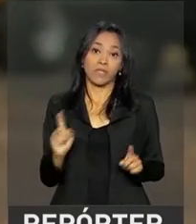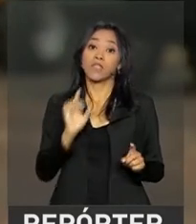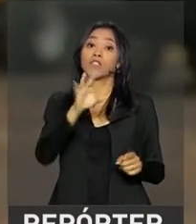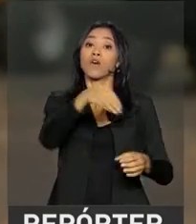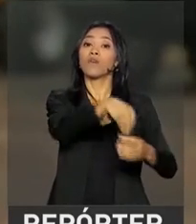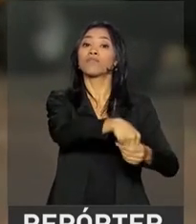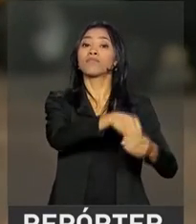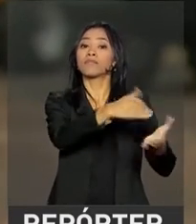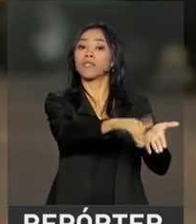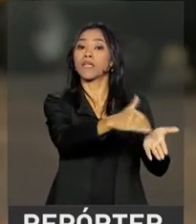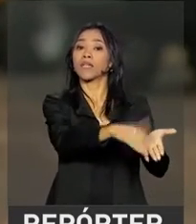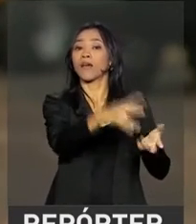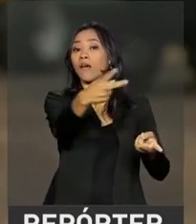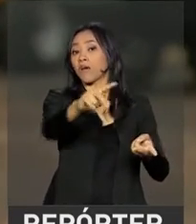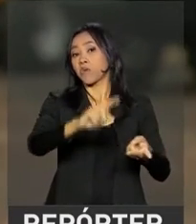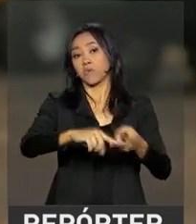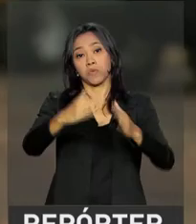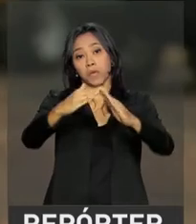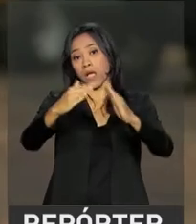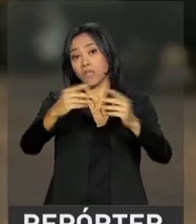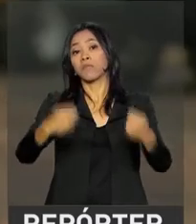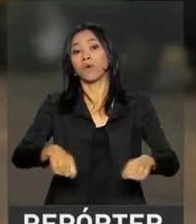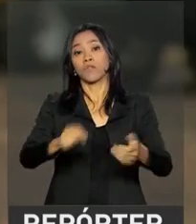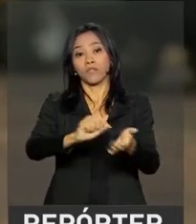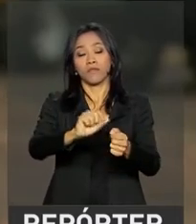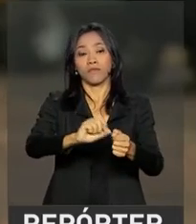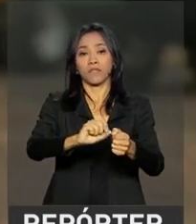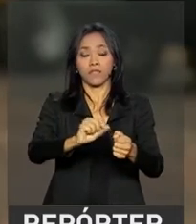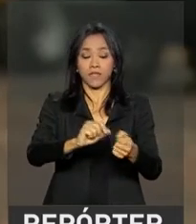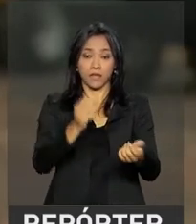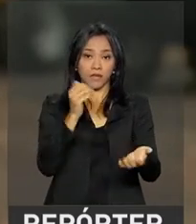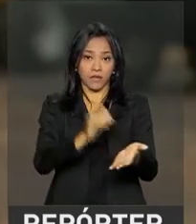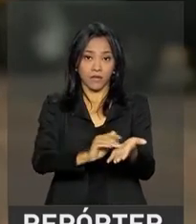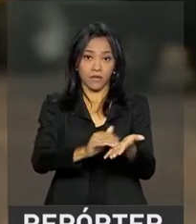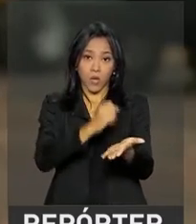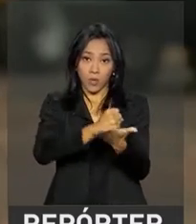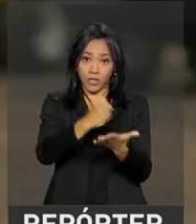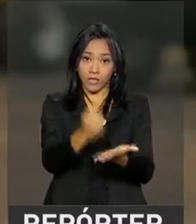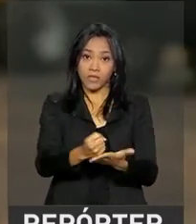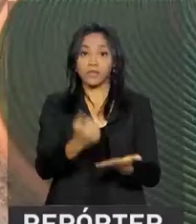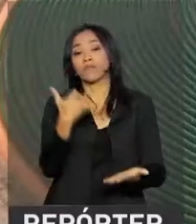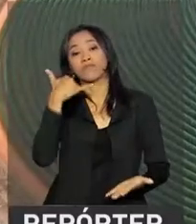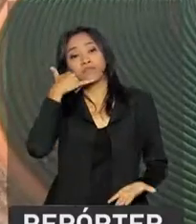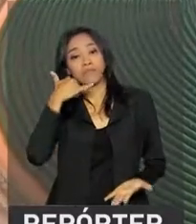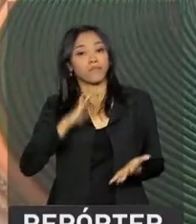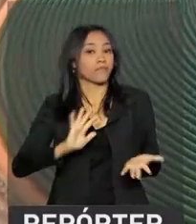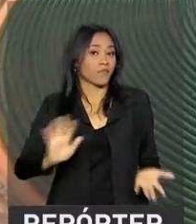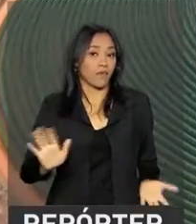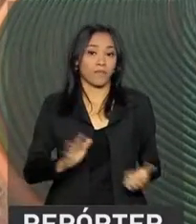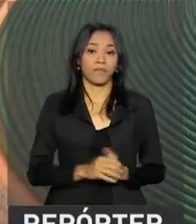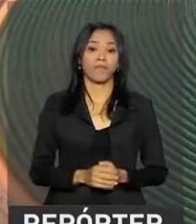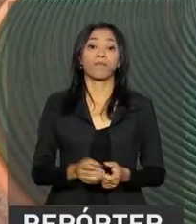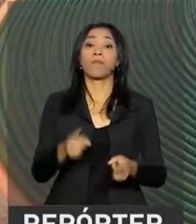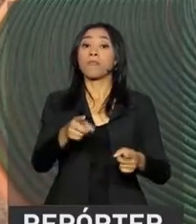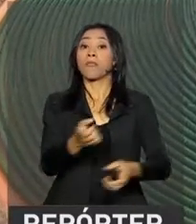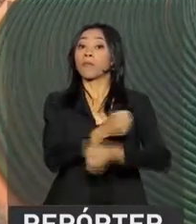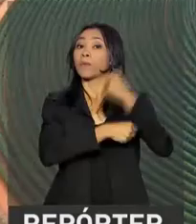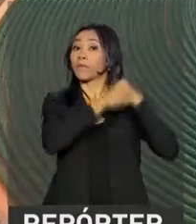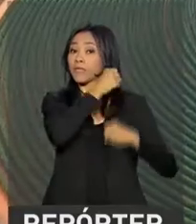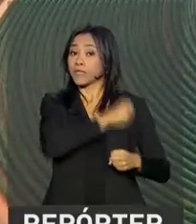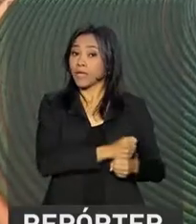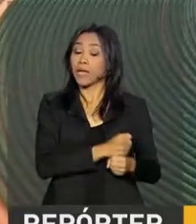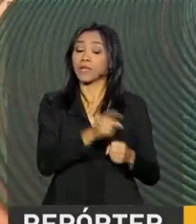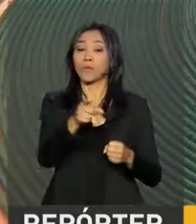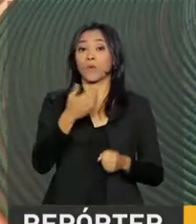Em 2 minutos, ele faz a contratação do seu custeio através de um smartphone. No ano passado, o banco liberou